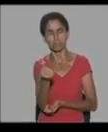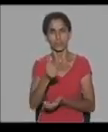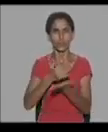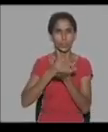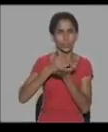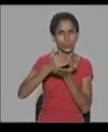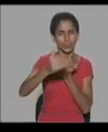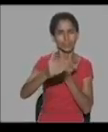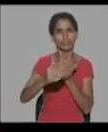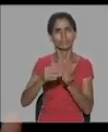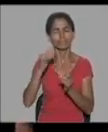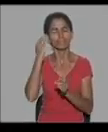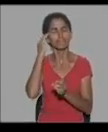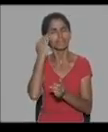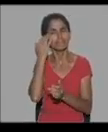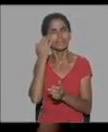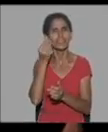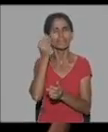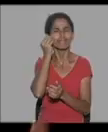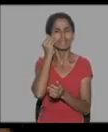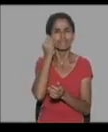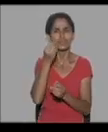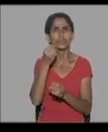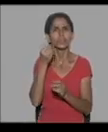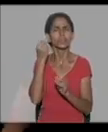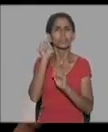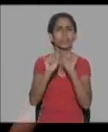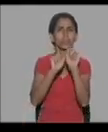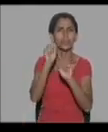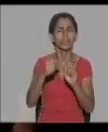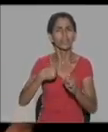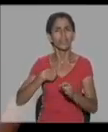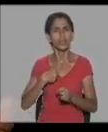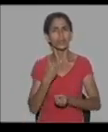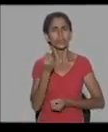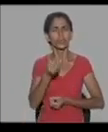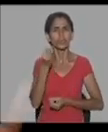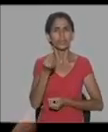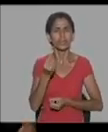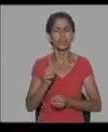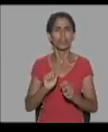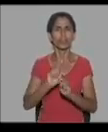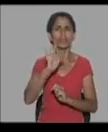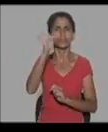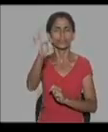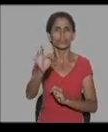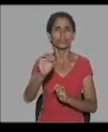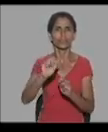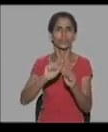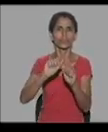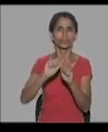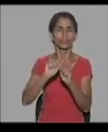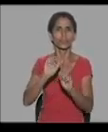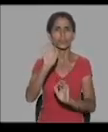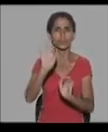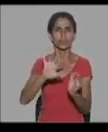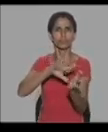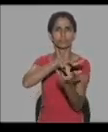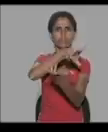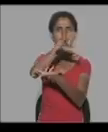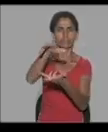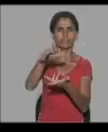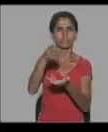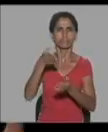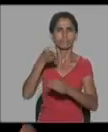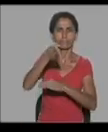no início da gente tentar compreender o que a gente é, como é que a gente vai fazer uma interação